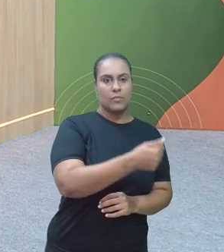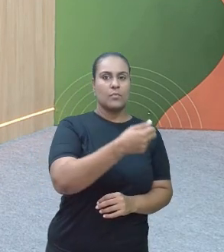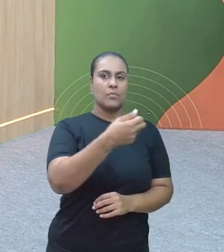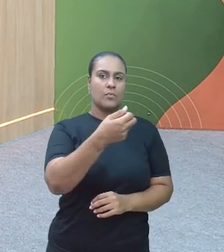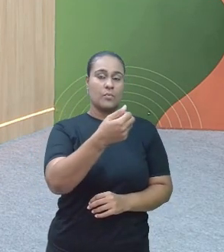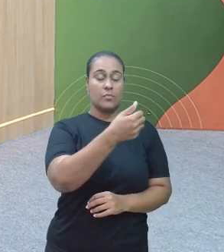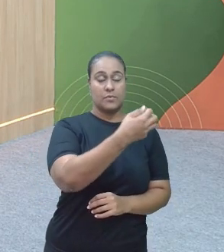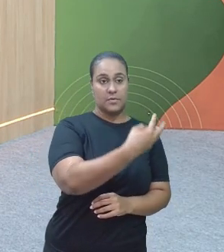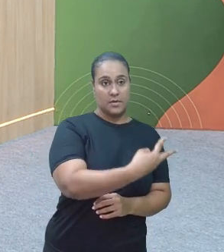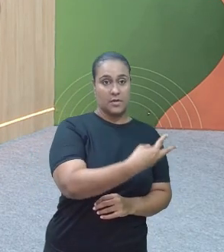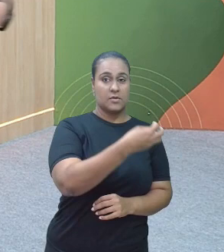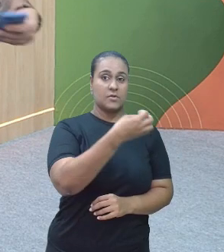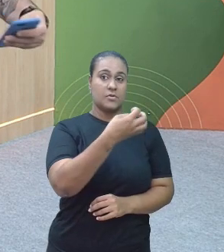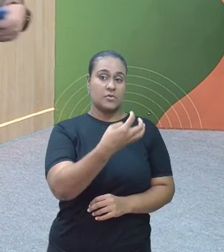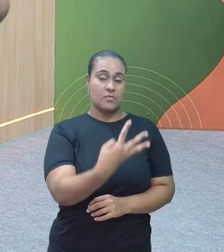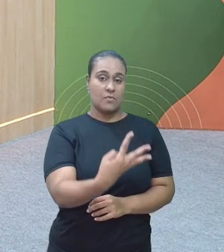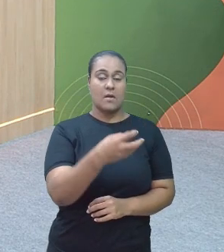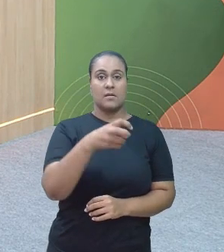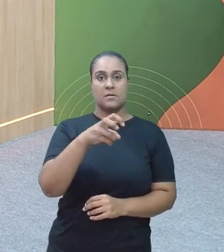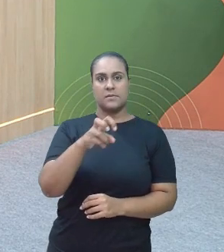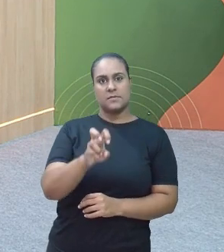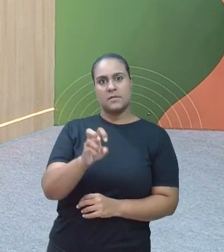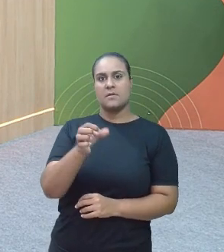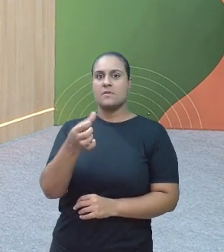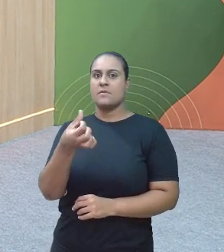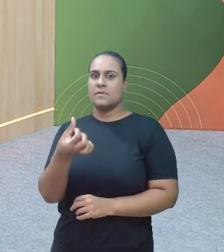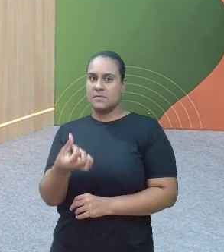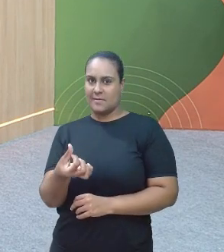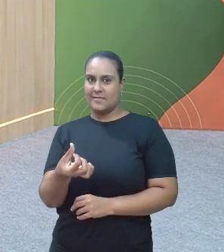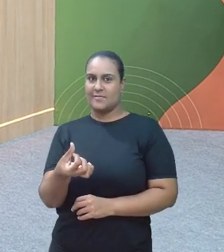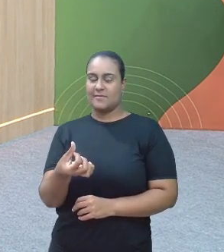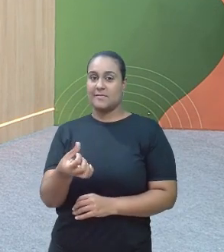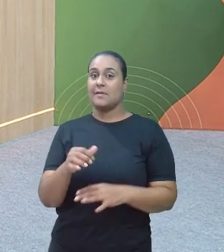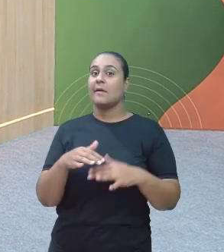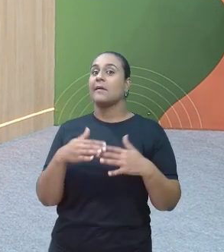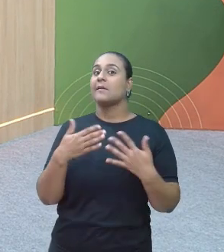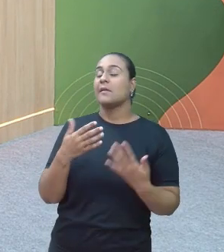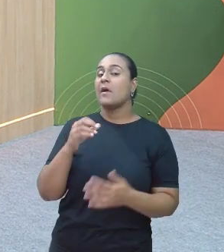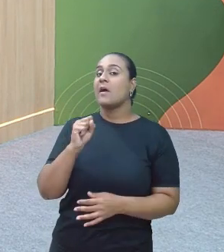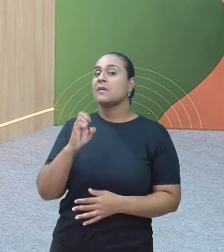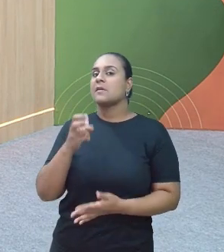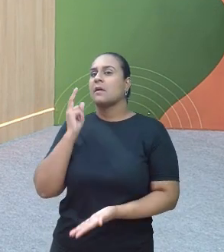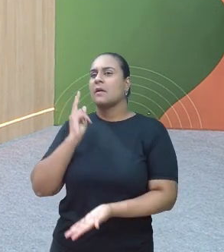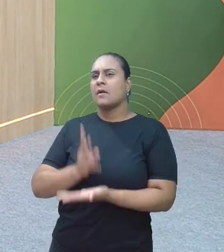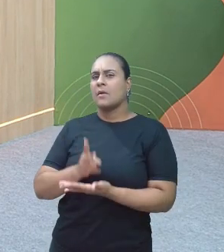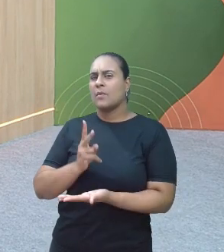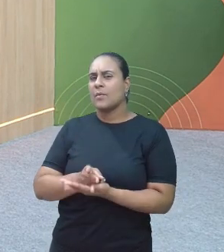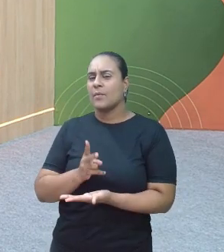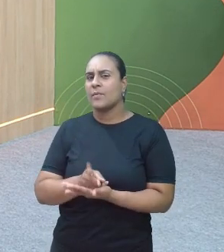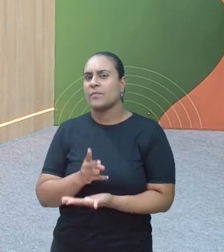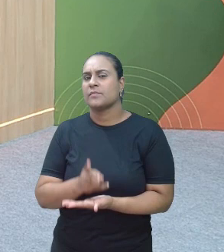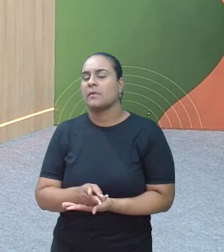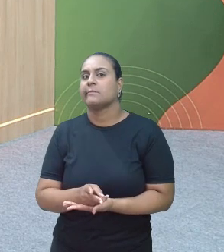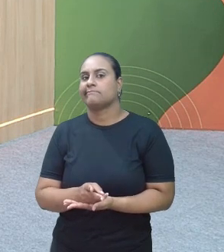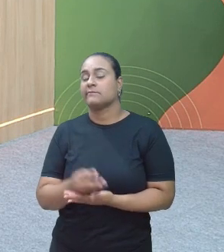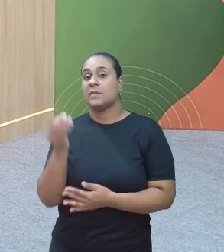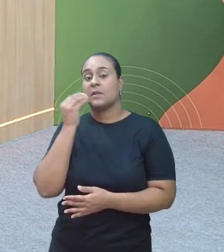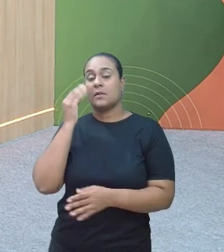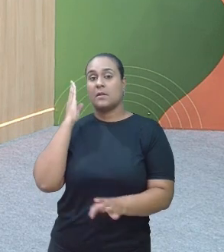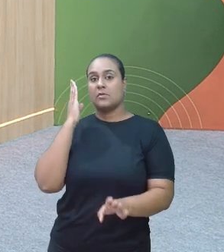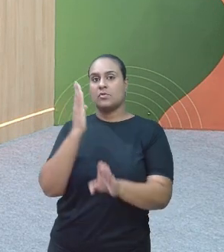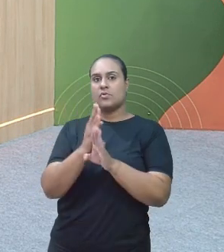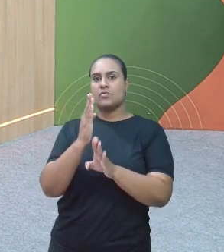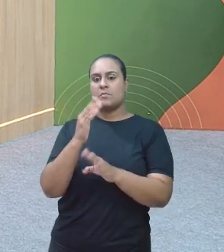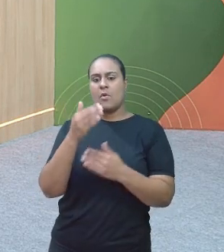levar do segundo para o terceiro e assim consequentemente. Então, se a gente continua, ou seja, se a gente tenta determinar quem é o